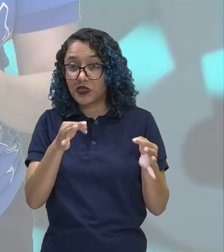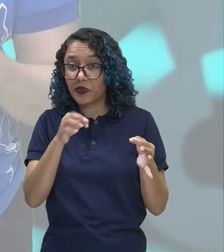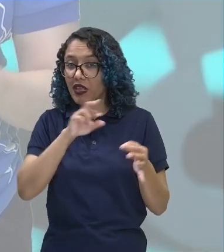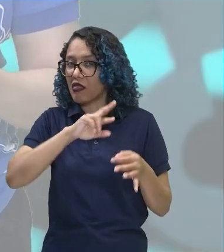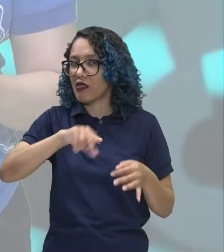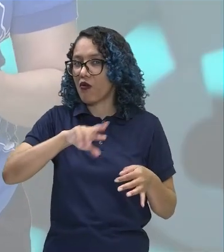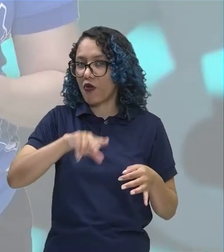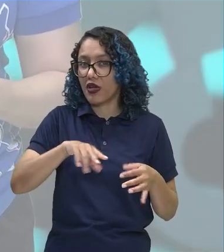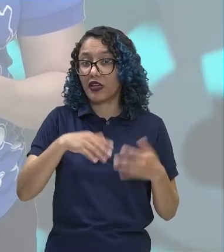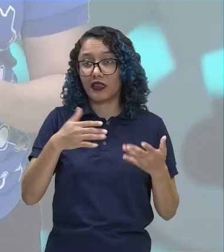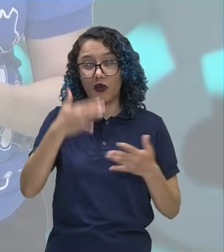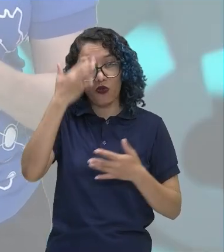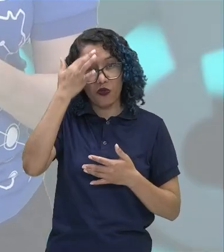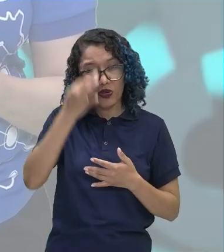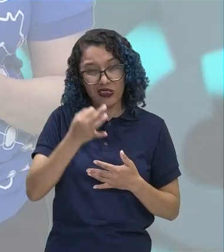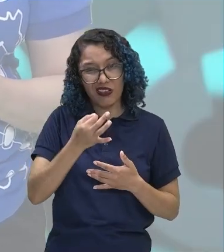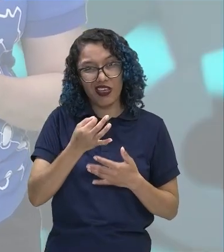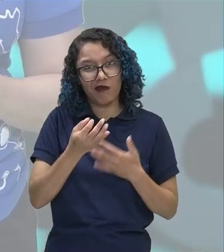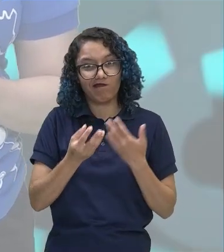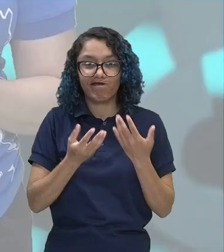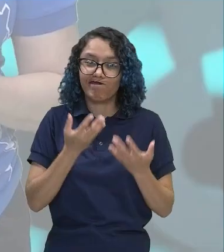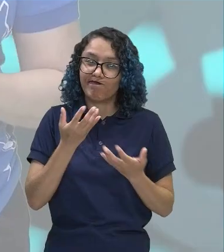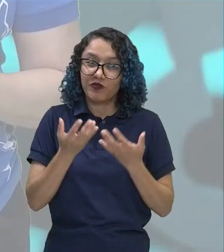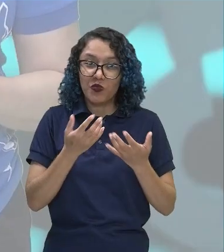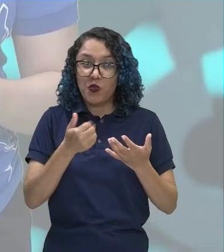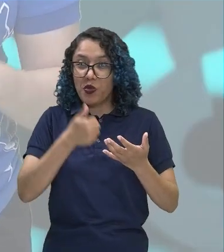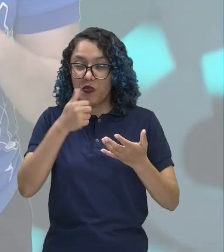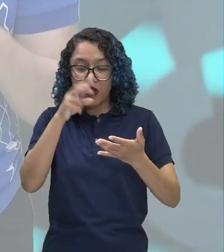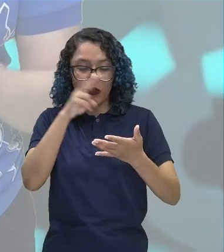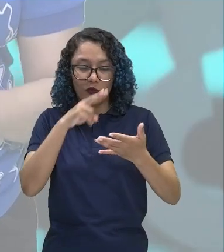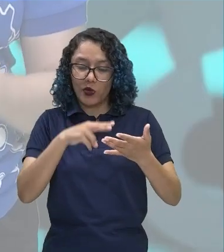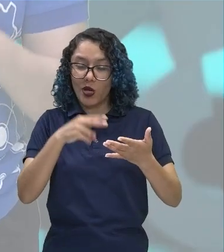vai poder compreender, né, na sua primeira leitura.